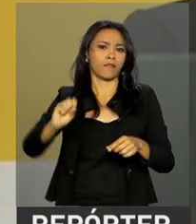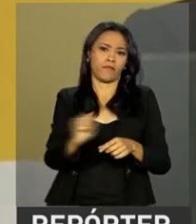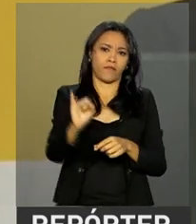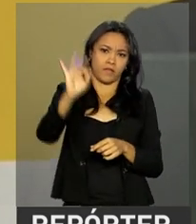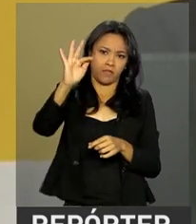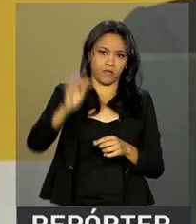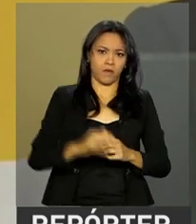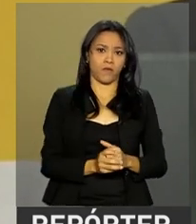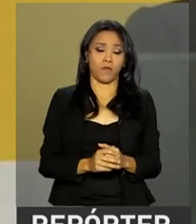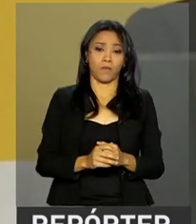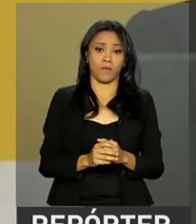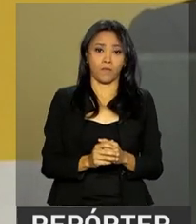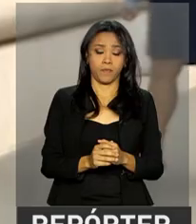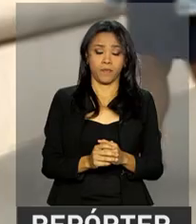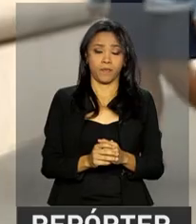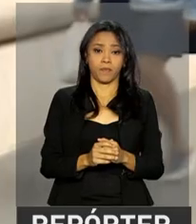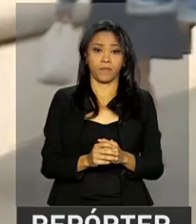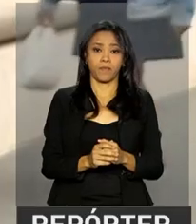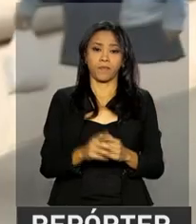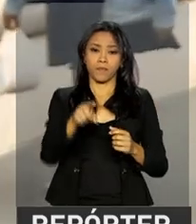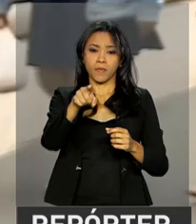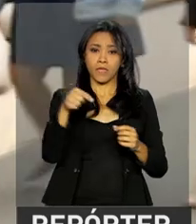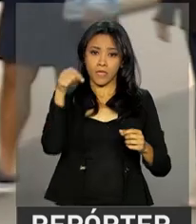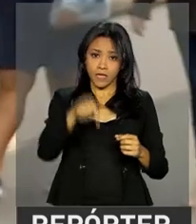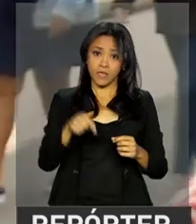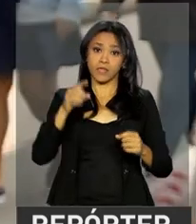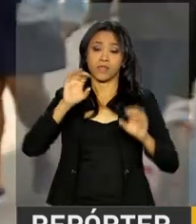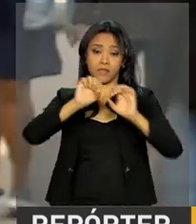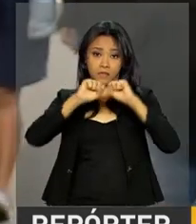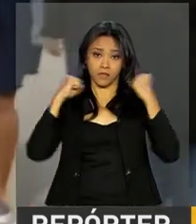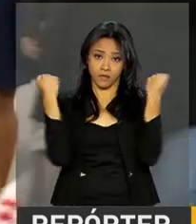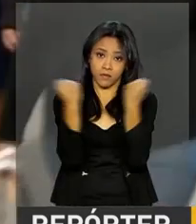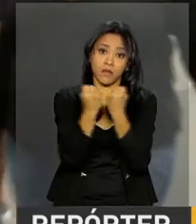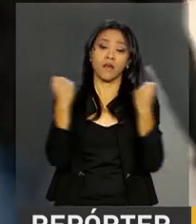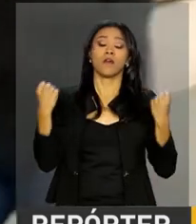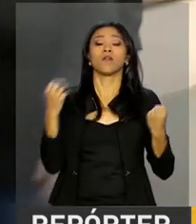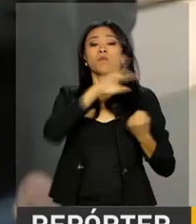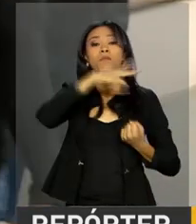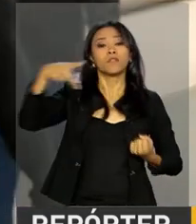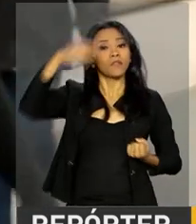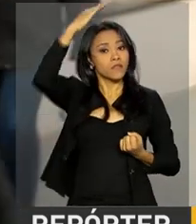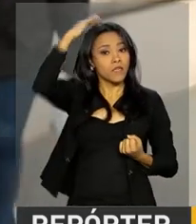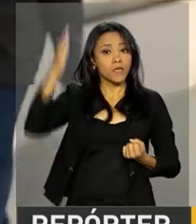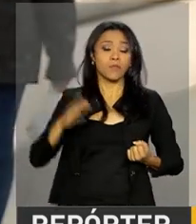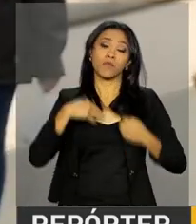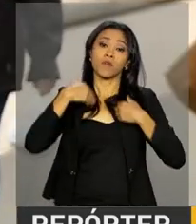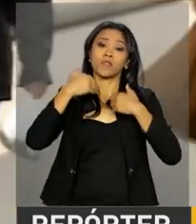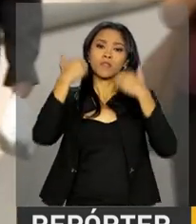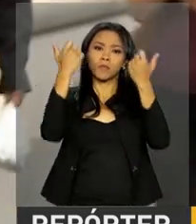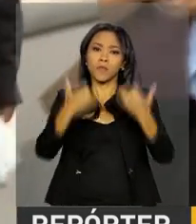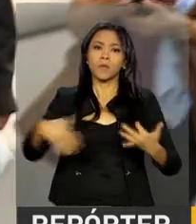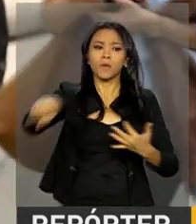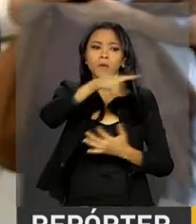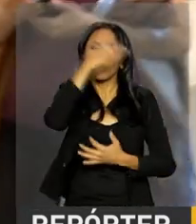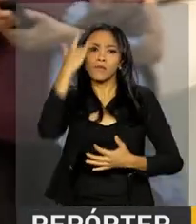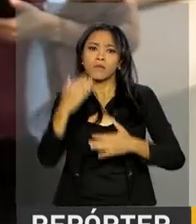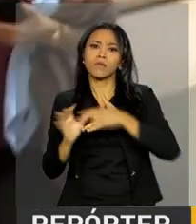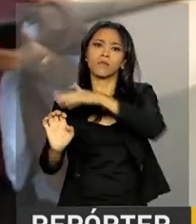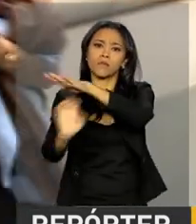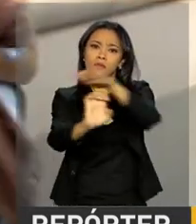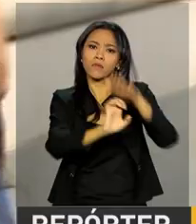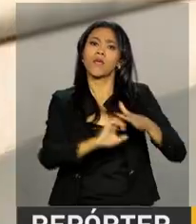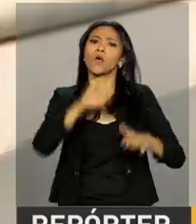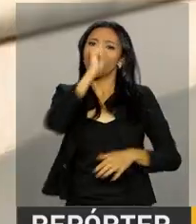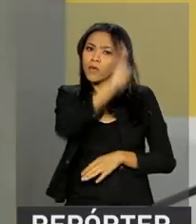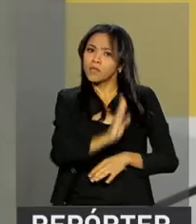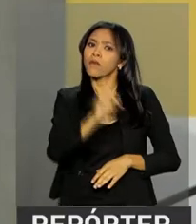é um benefício para todos. Durante o evento, o presidente Michel Temer garantiu aos participantes que o Brasil é um país seguro